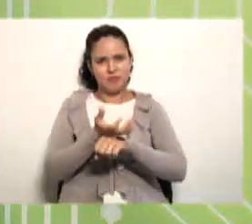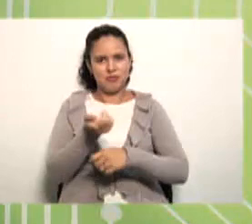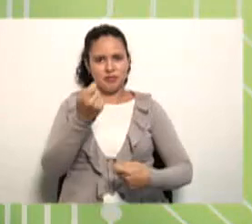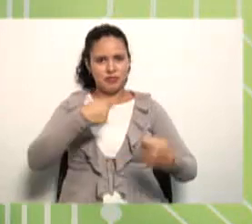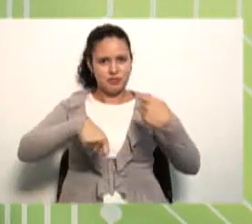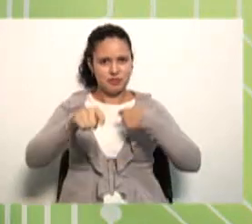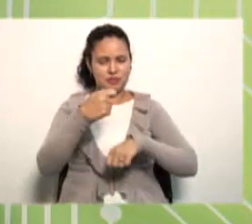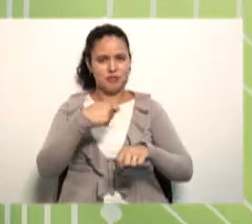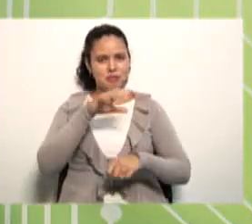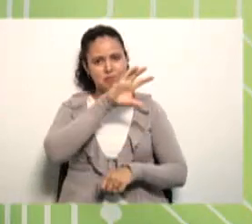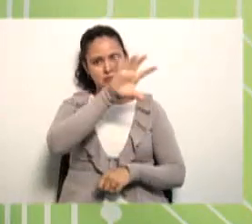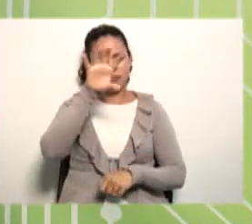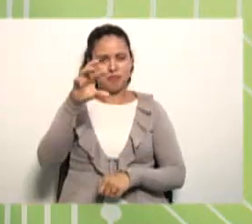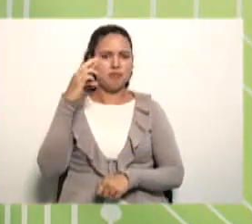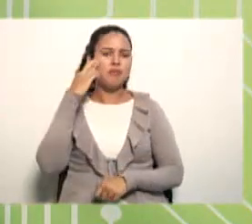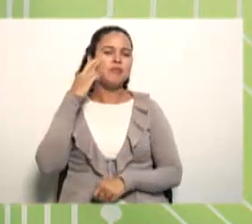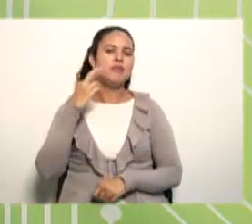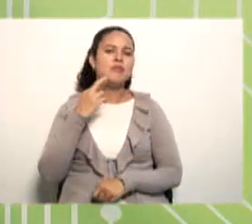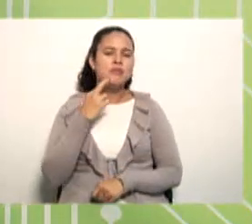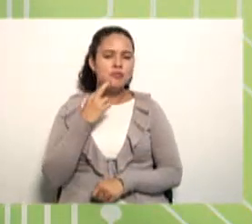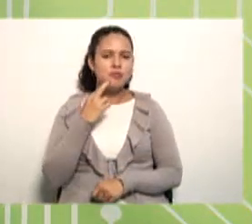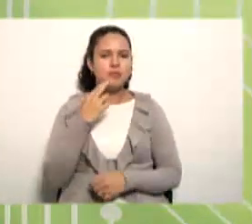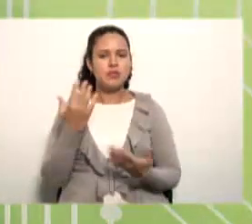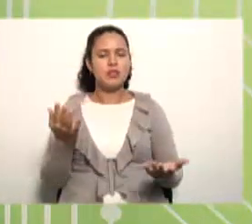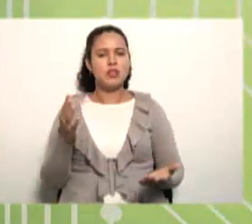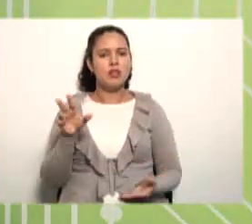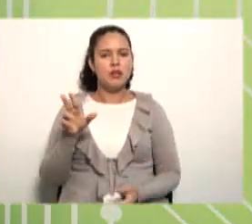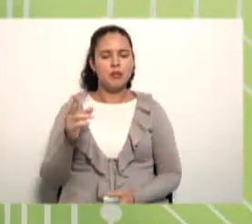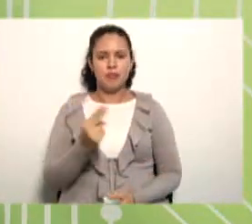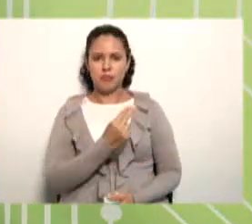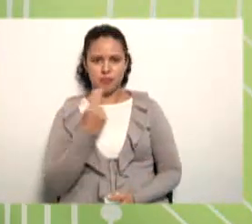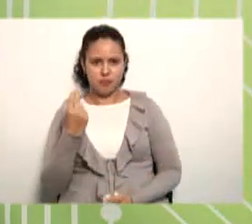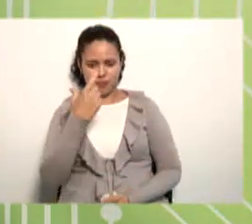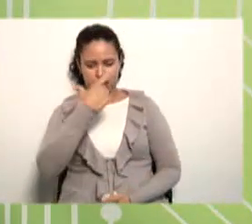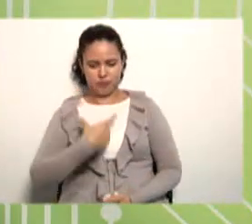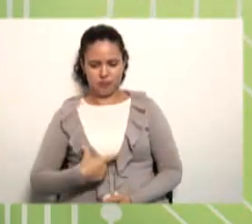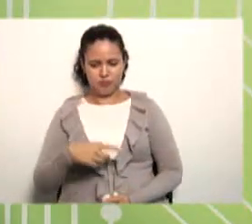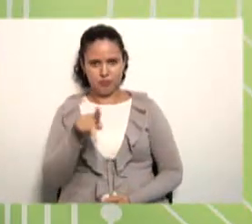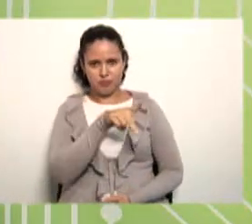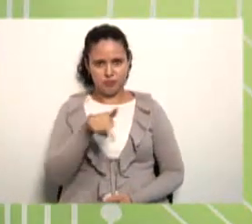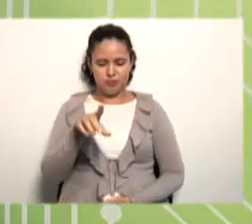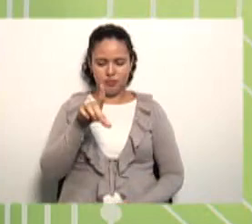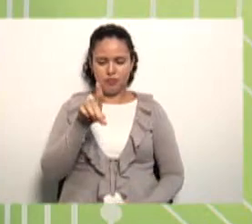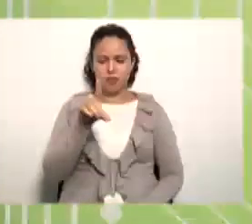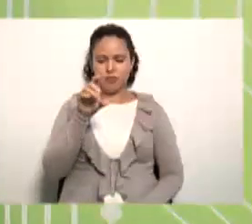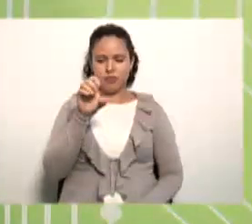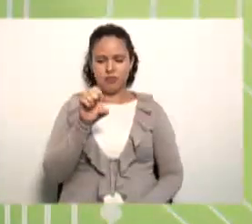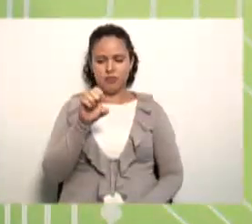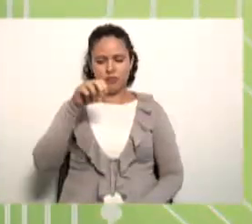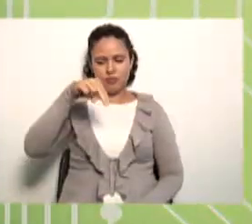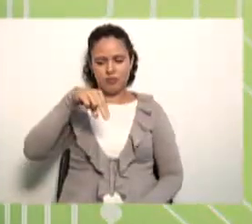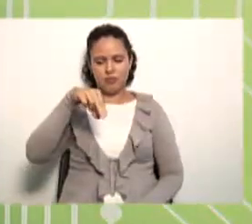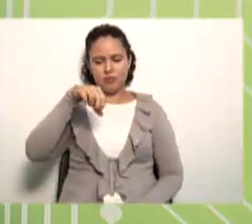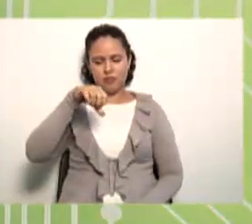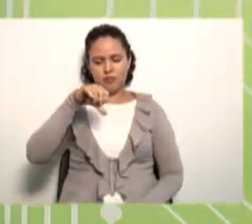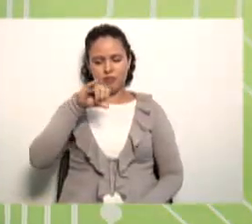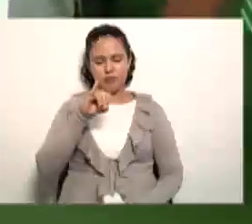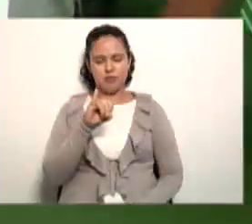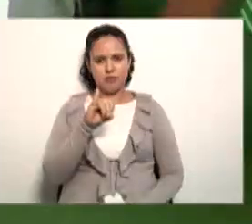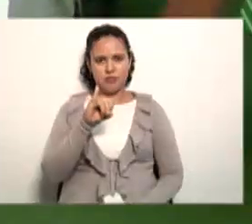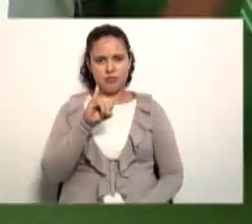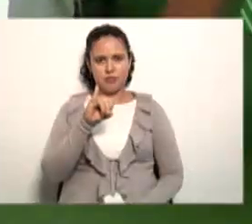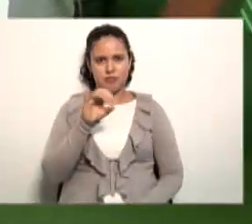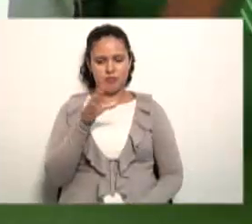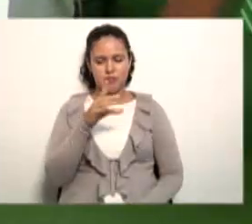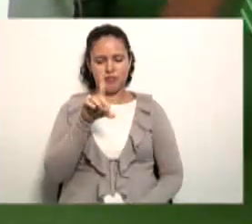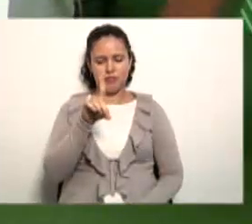Regional. Eu sou a professora Denise Tontiucci, estarei apresentando essa disciplina com vocês, juntamente com o professor Carlos Felipe. Olá,